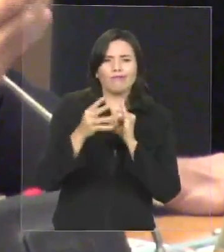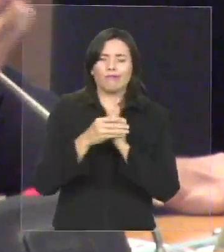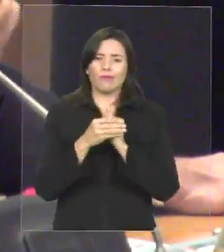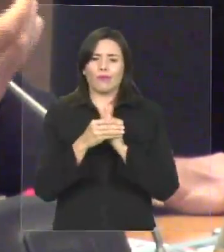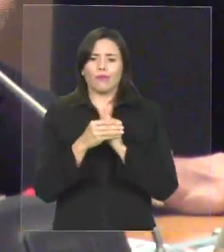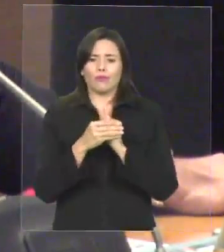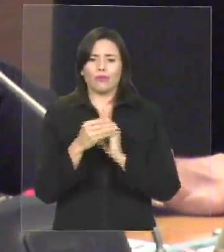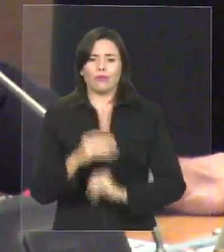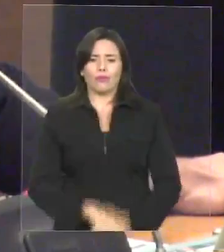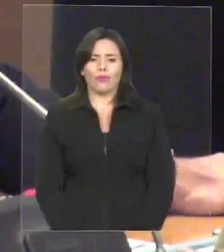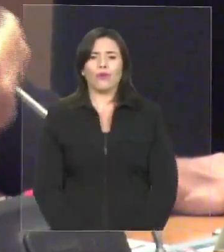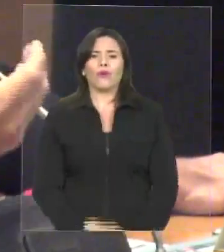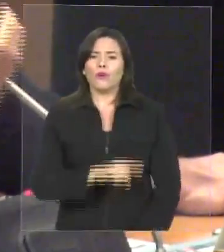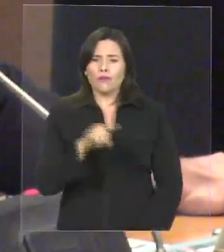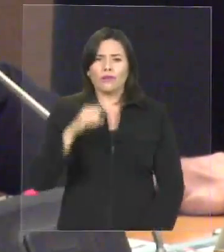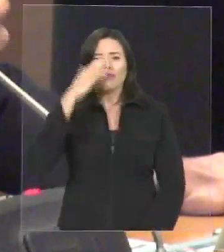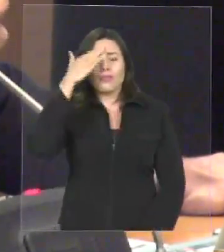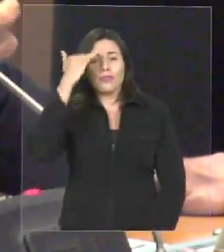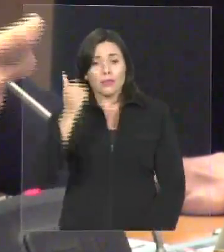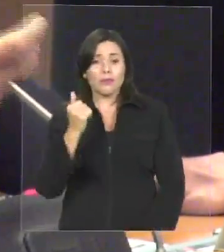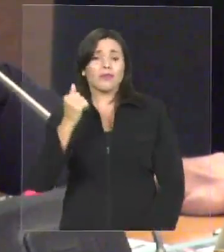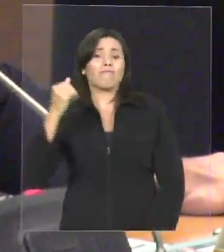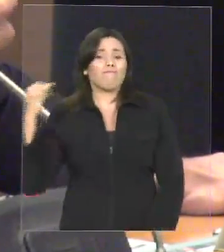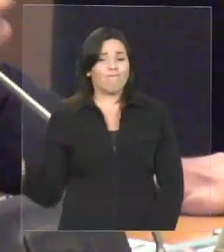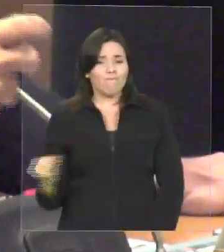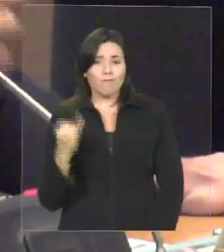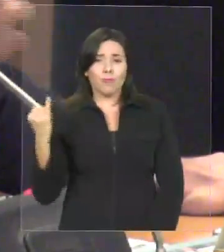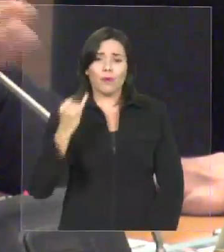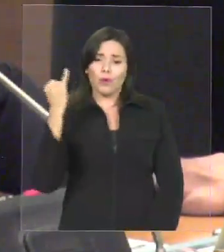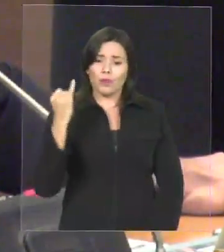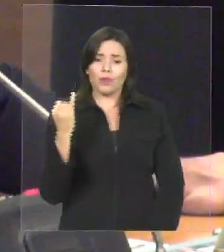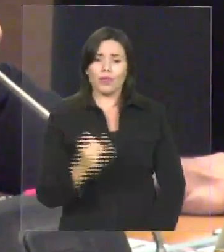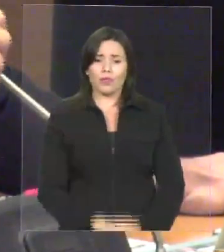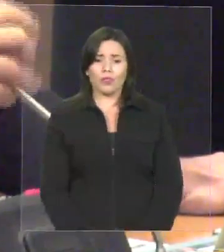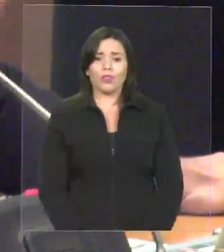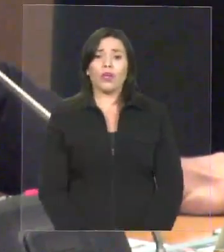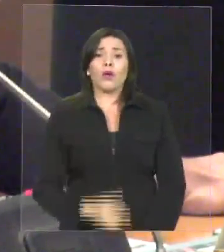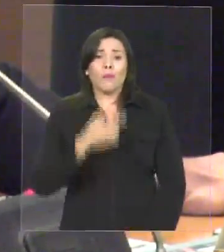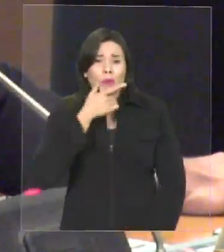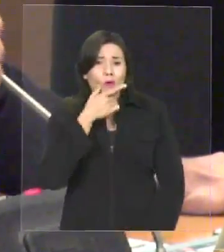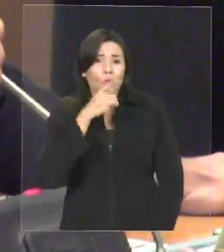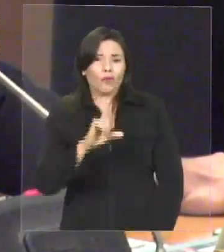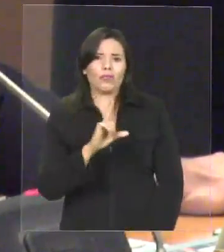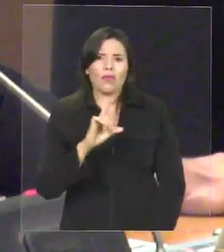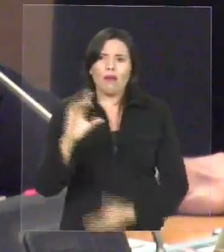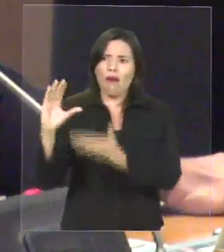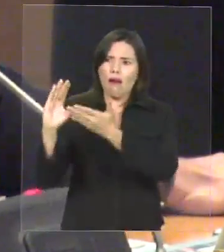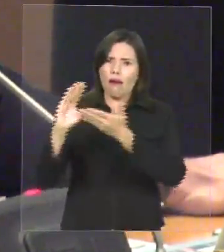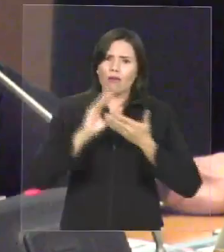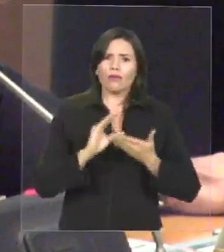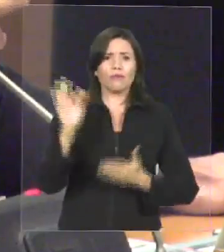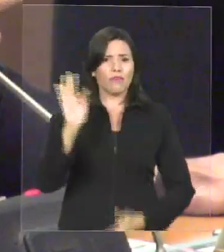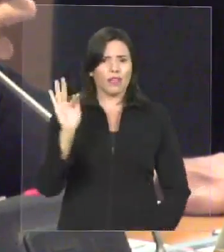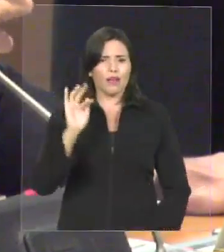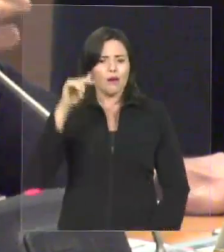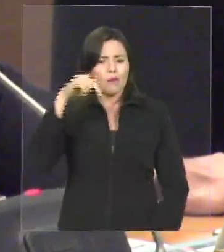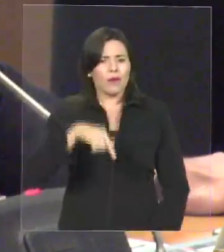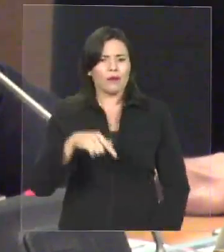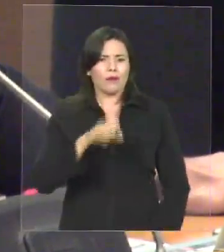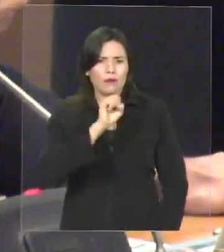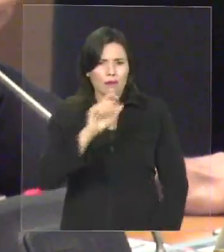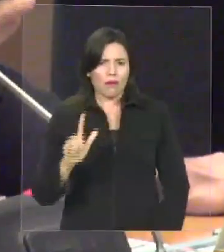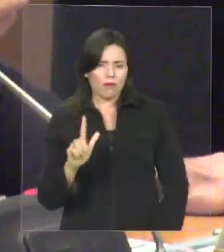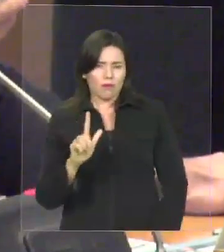Vossa Excelência sabe que isso é fundamental para que a gente possa aportar recursos nesse município. Então, queria mais uma vez dizer